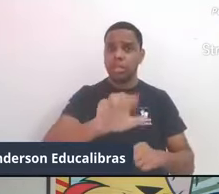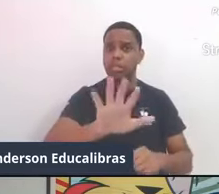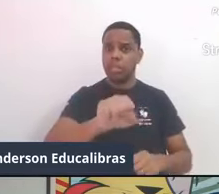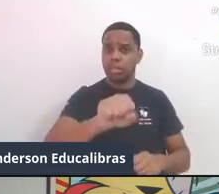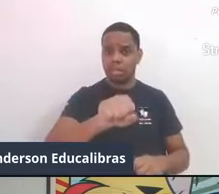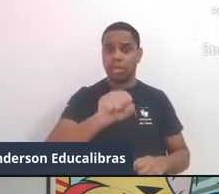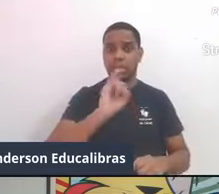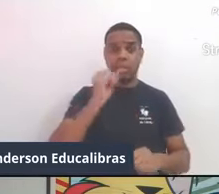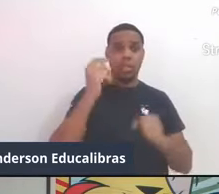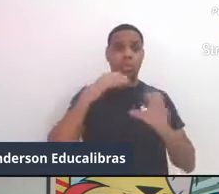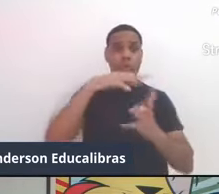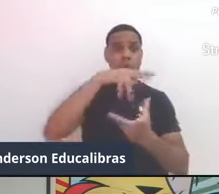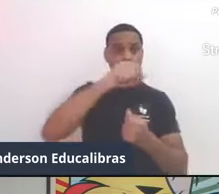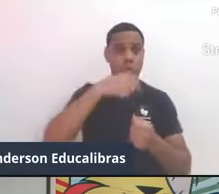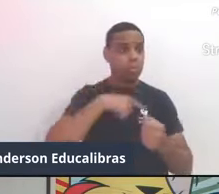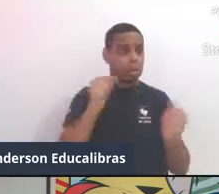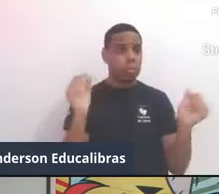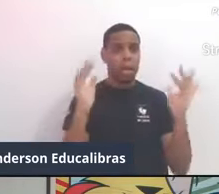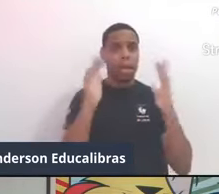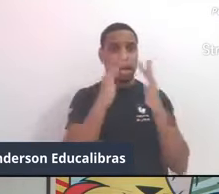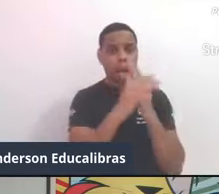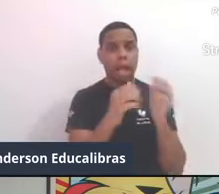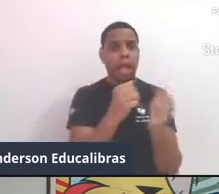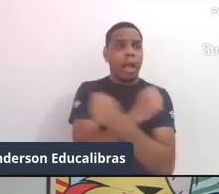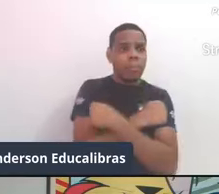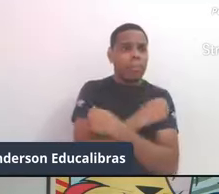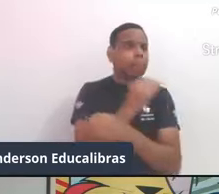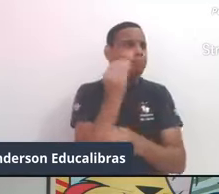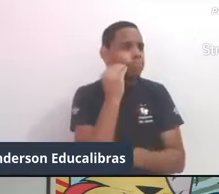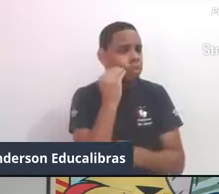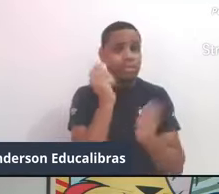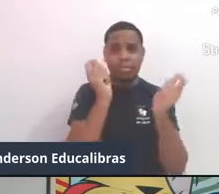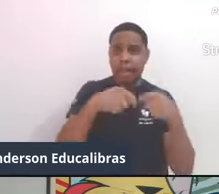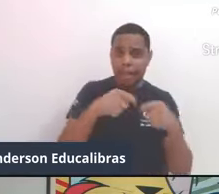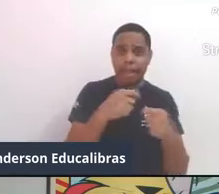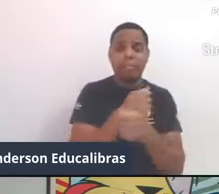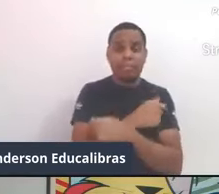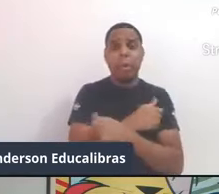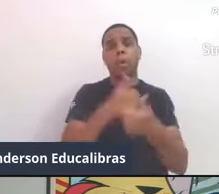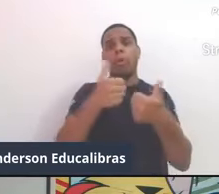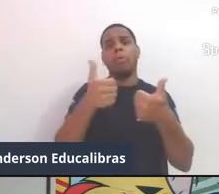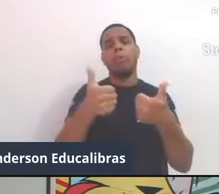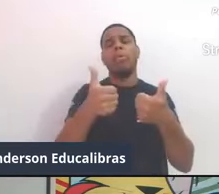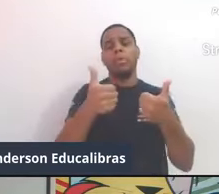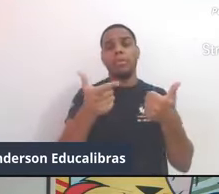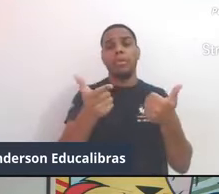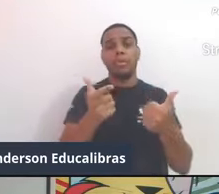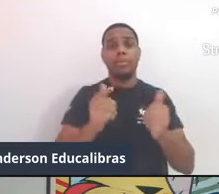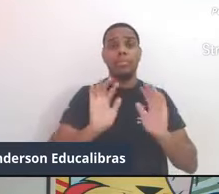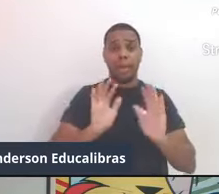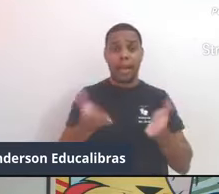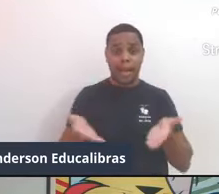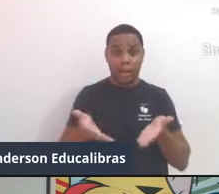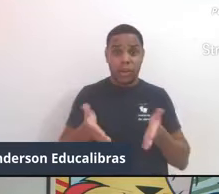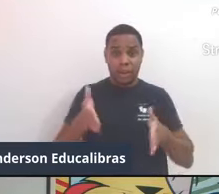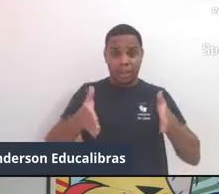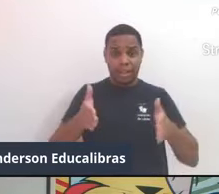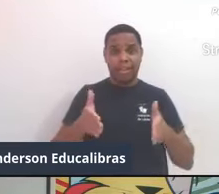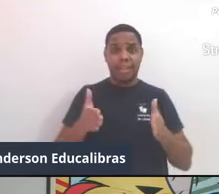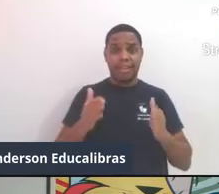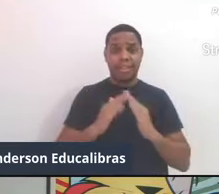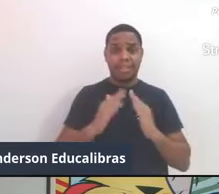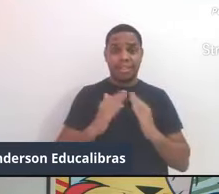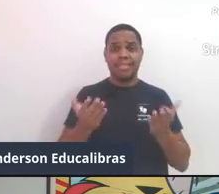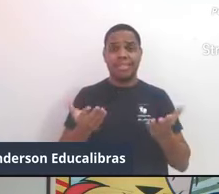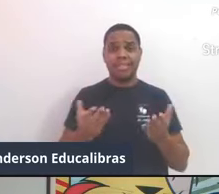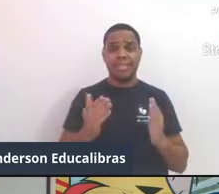estiver normal e todo mundo puder se abraçar e se beijar, sim, e as mãos e rezar junto. Mas do jeito que está, que a gente tem que